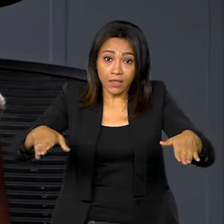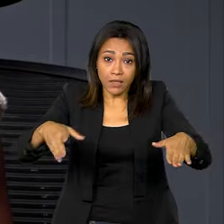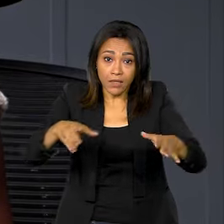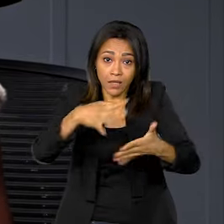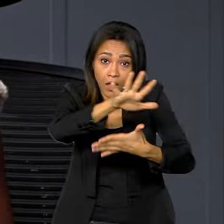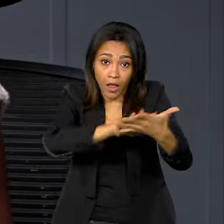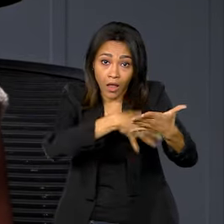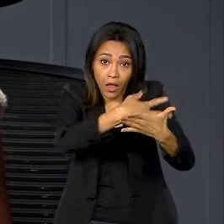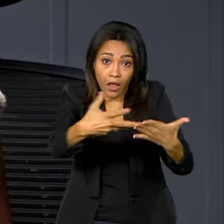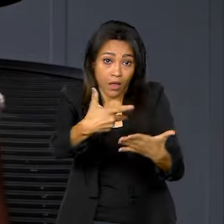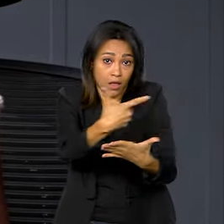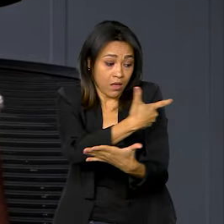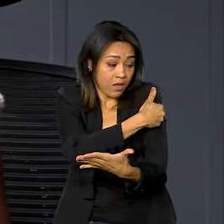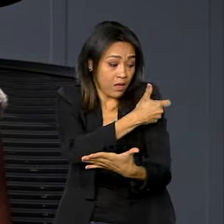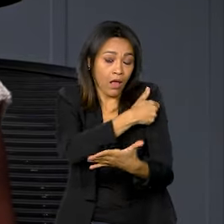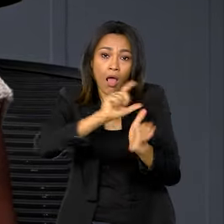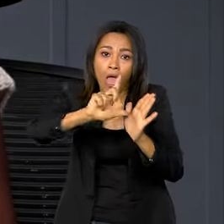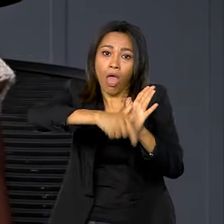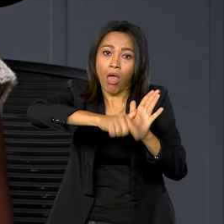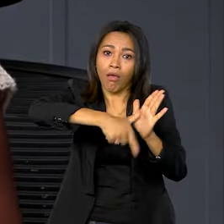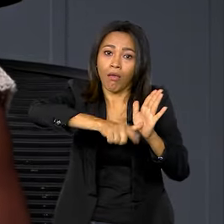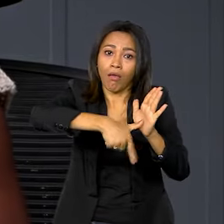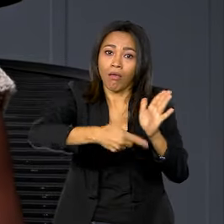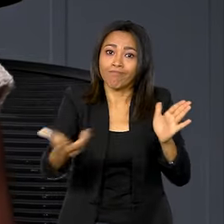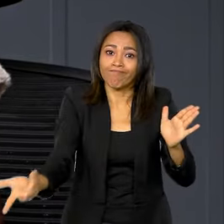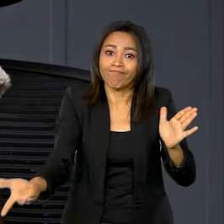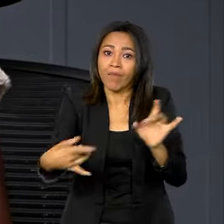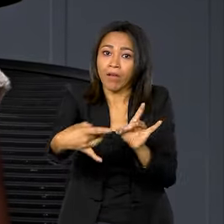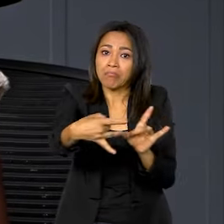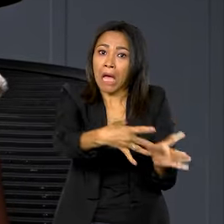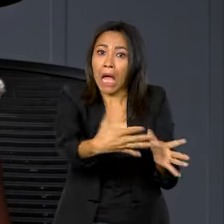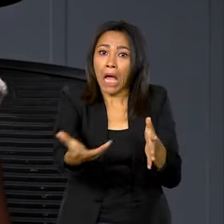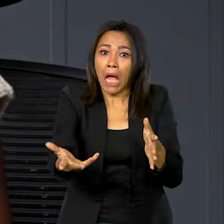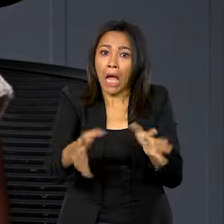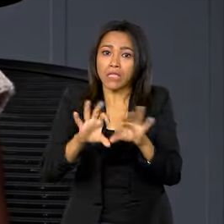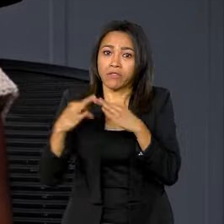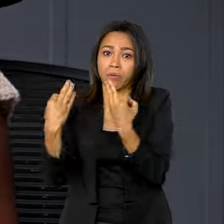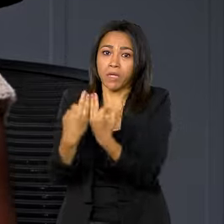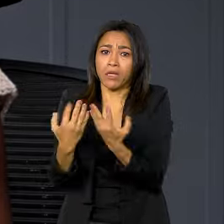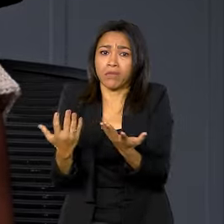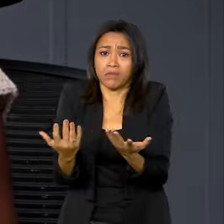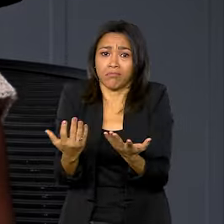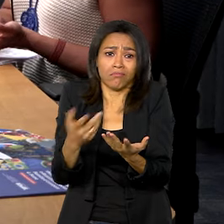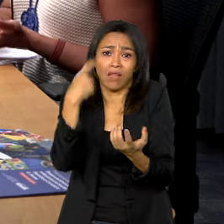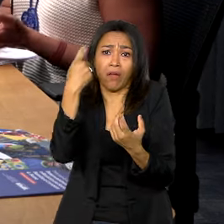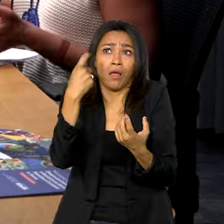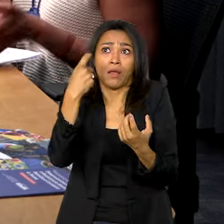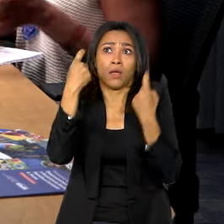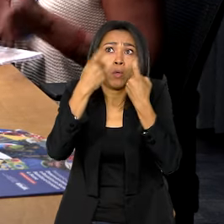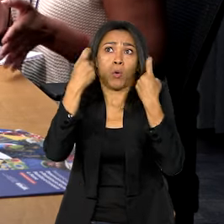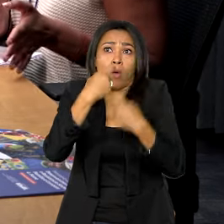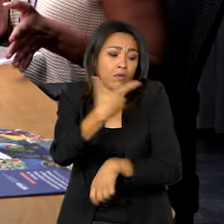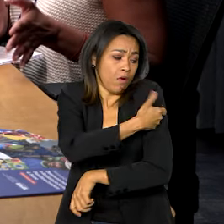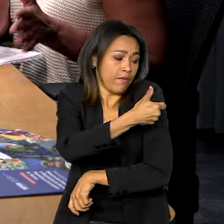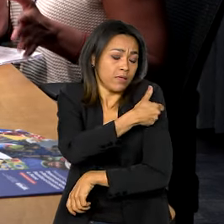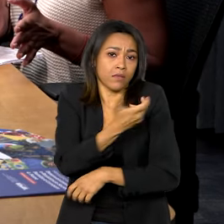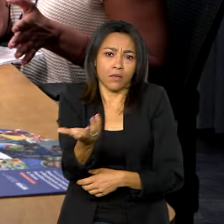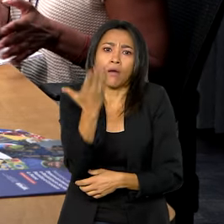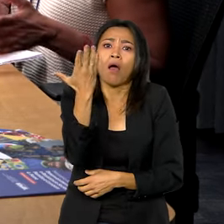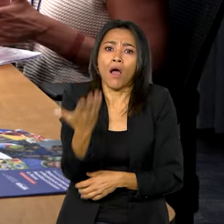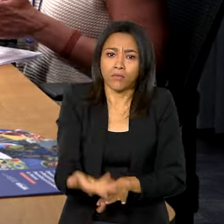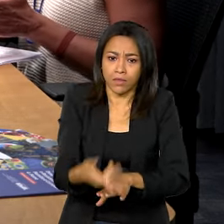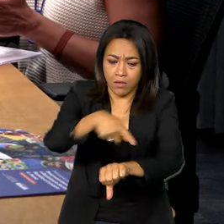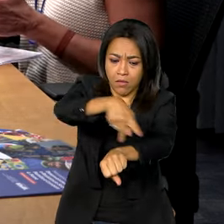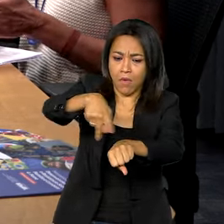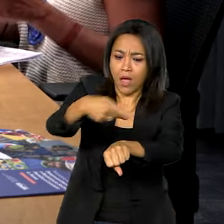vacinal sem estar atualizado crianças que estavam deixando que suas famílias estavam deixando de vaciná-lo um país onde nós